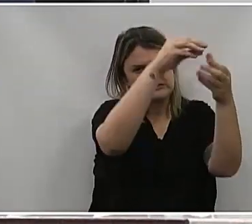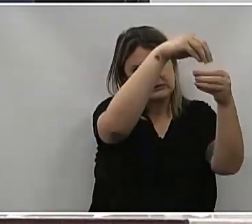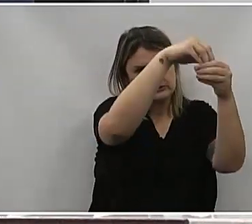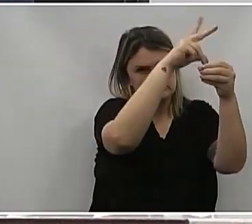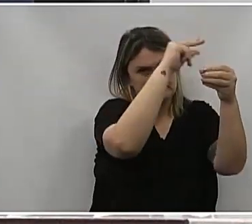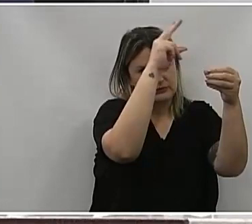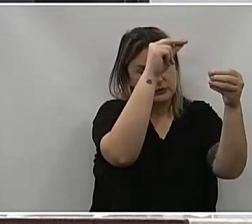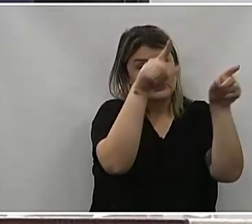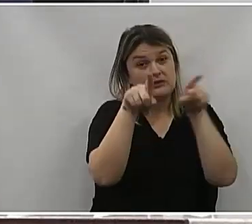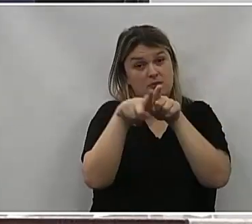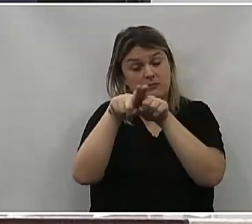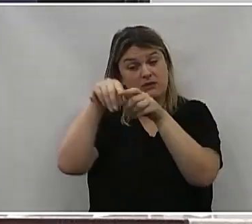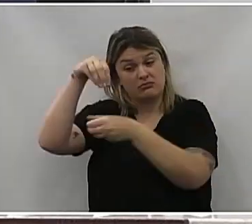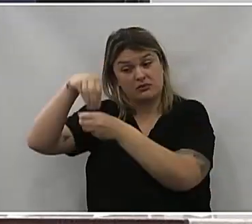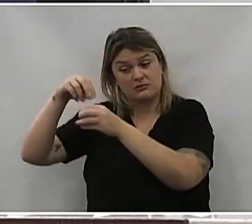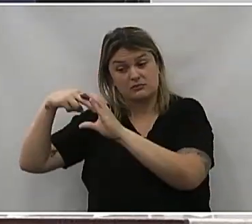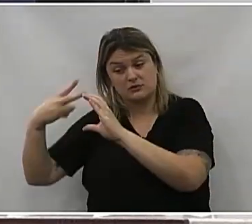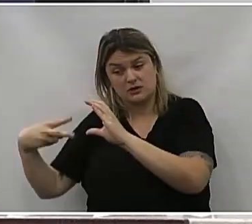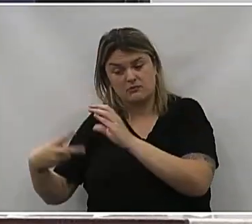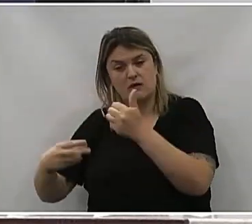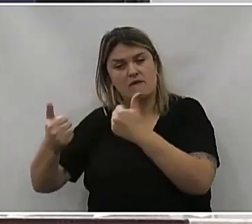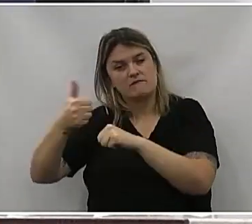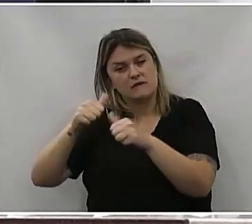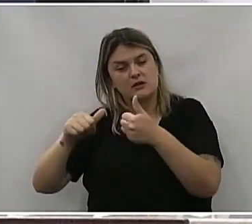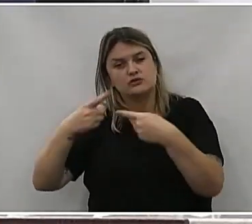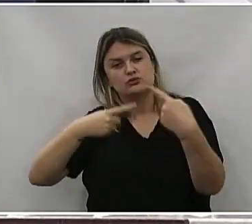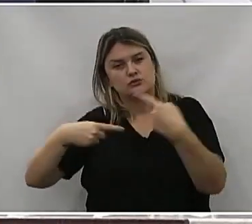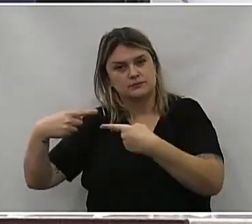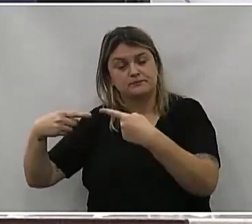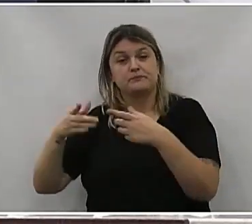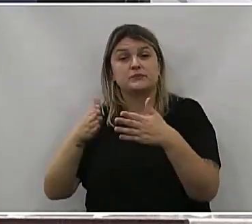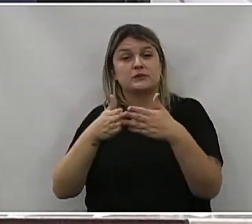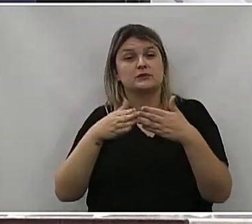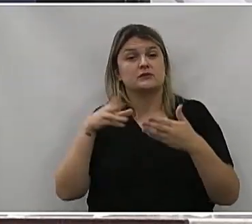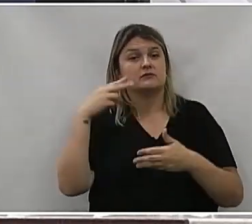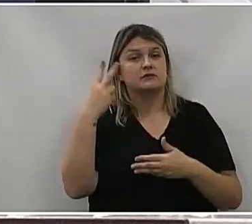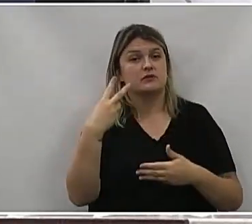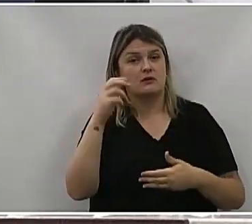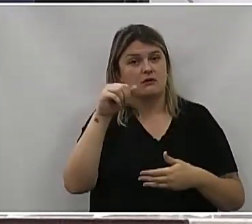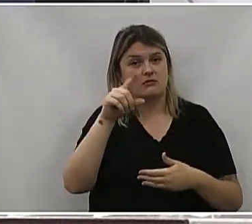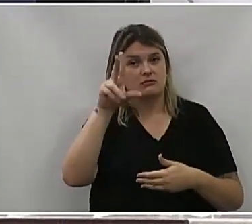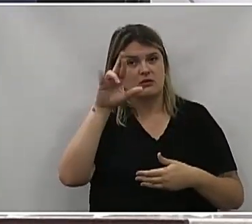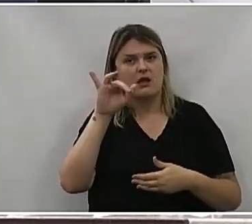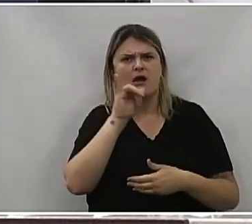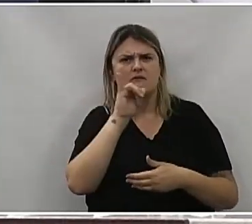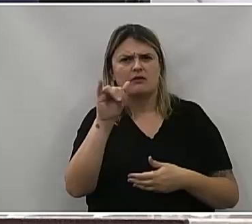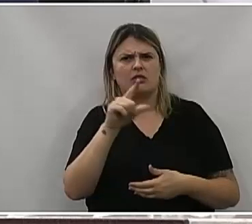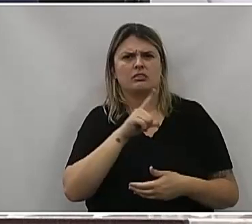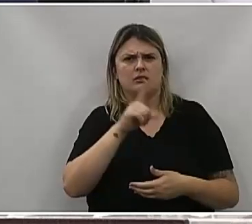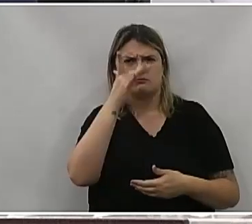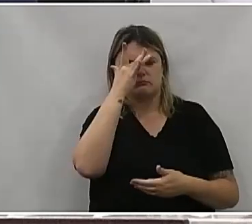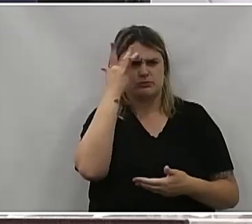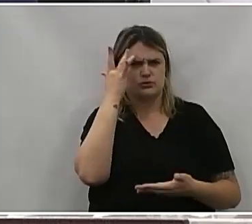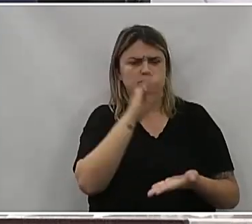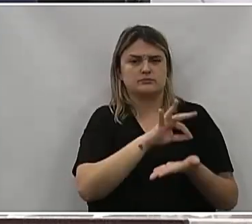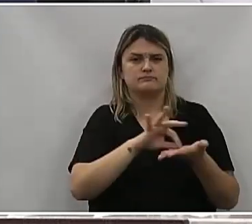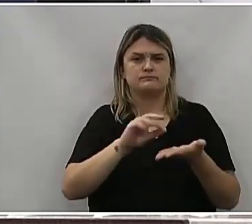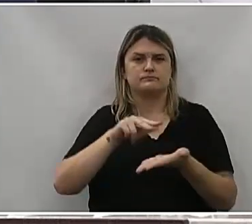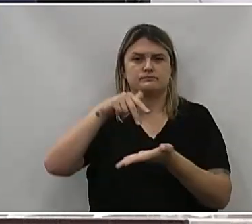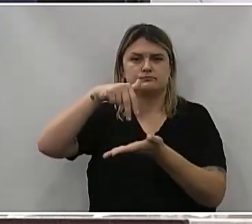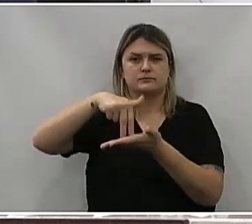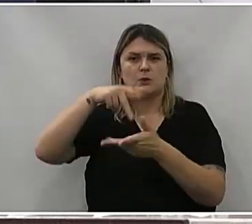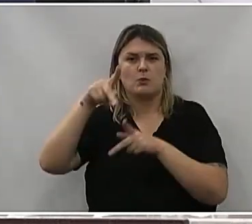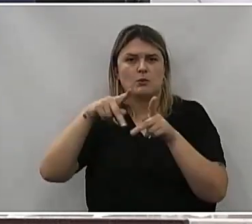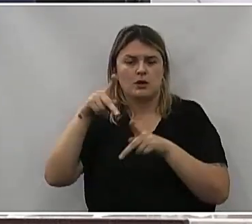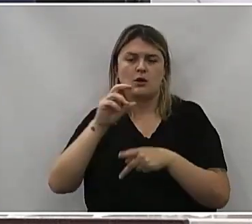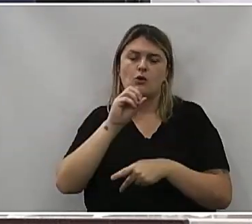indicações serão remetidas aos órgãos competentes. Solicito ao vereador André para que informe se há alguém inscrito para a